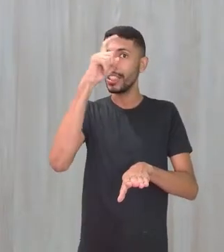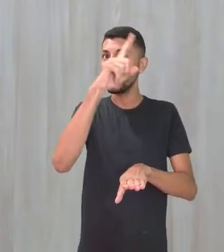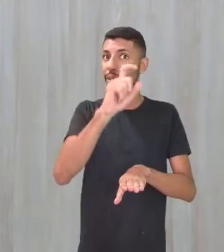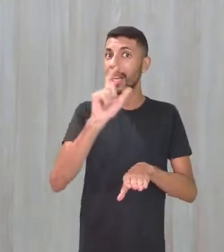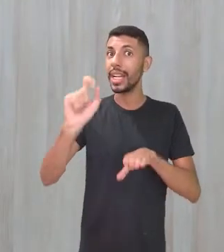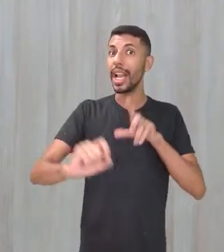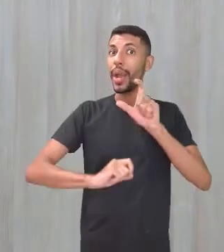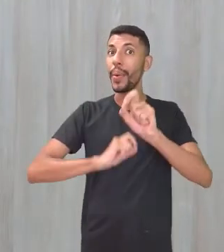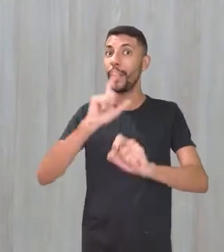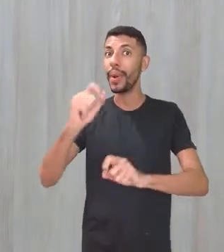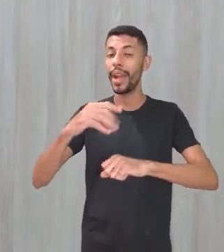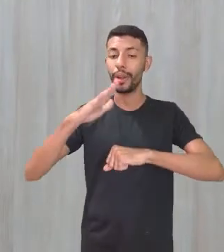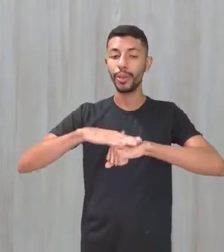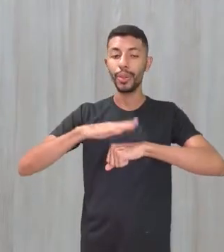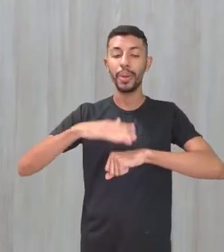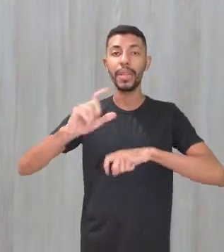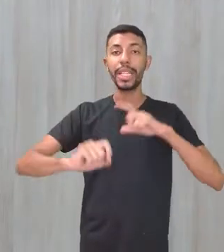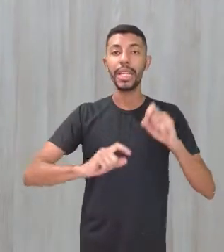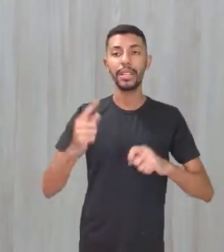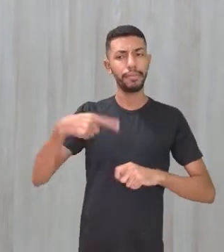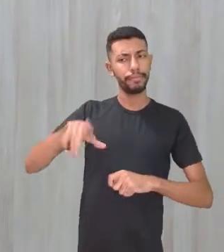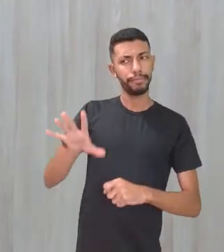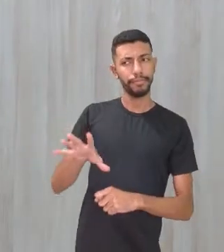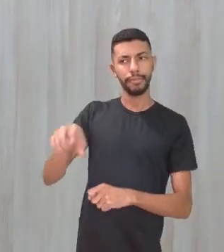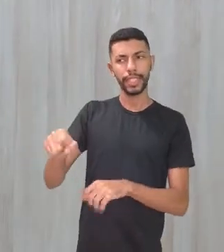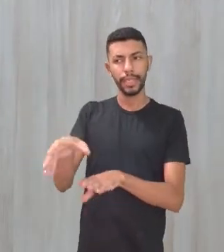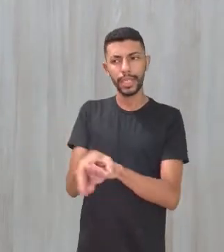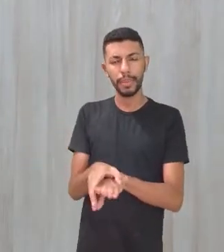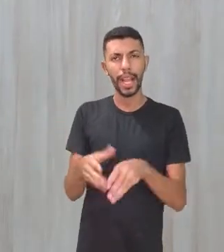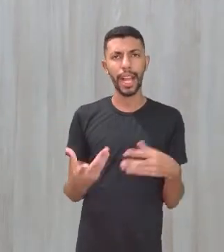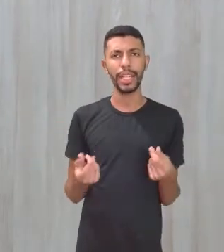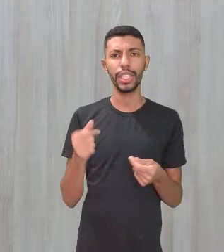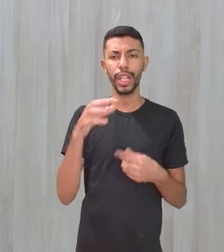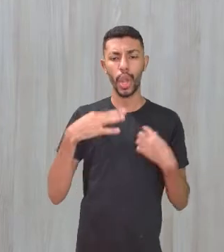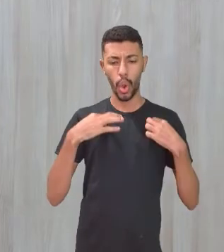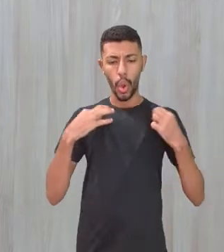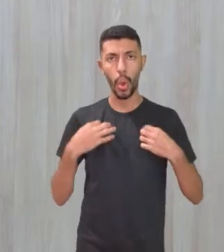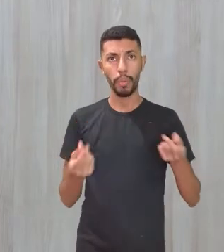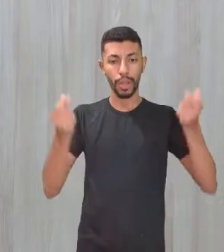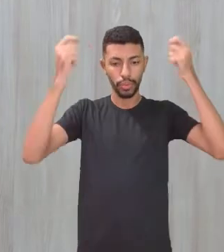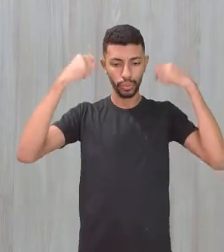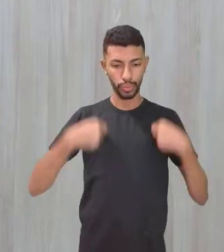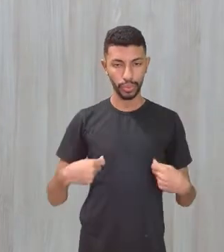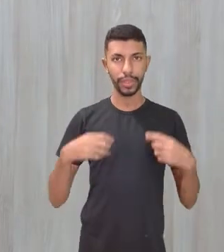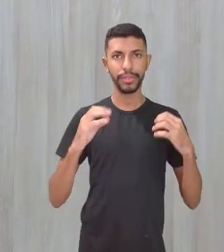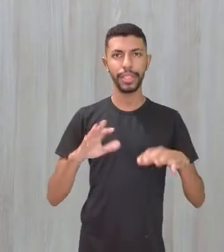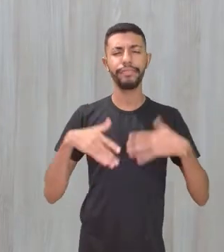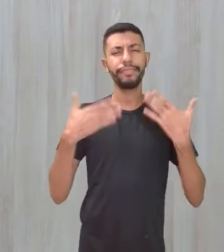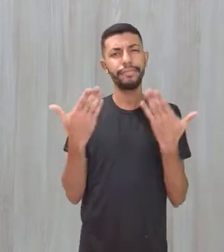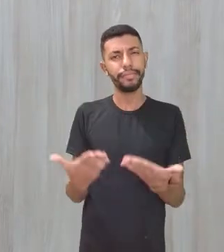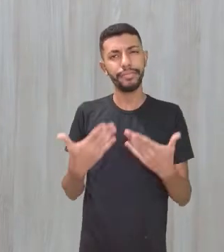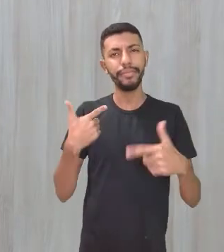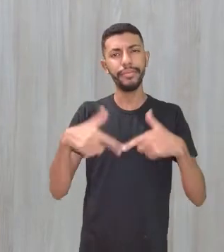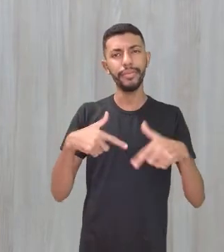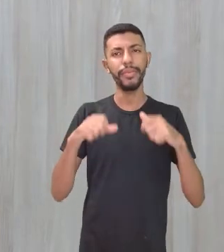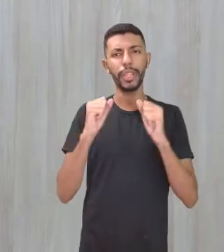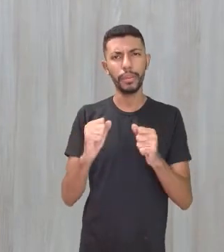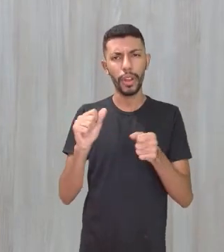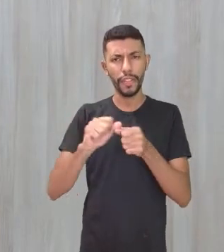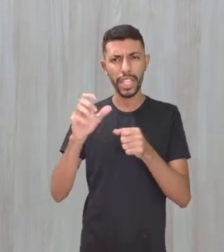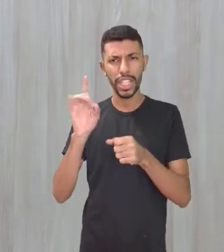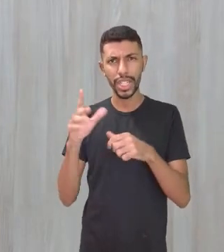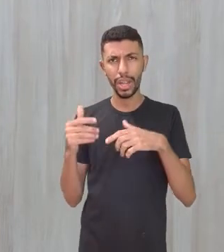nessa autonomia de pegar um sapato, de vestir uma roupa. Então, esse trabalho pode ser feito só em